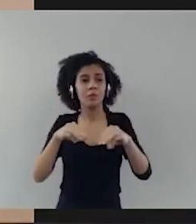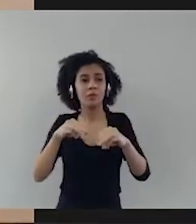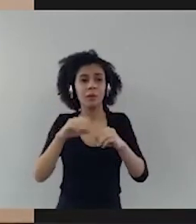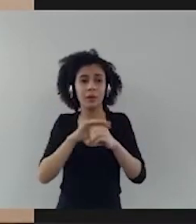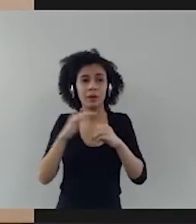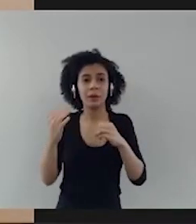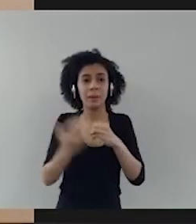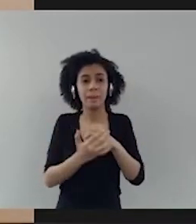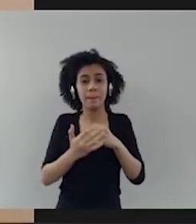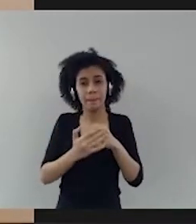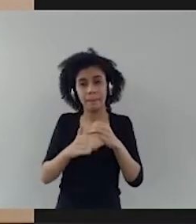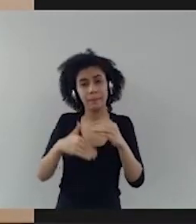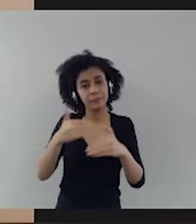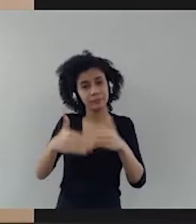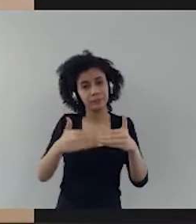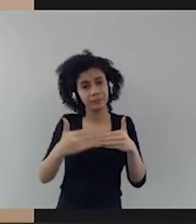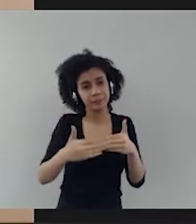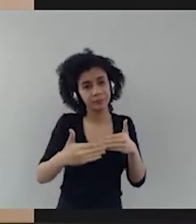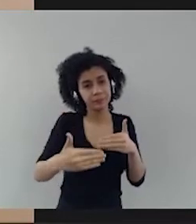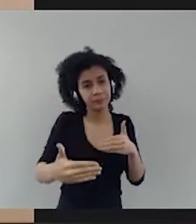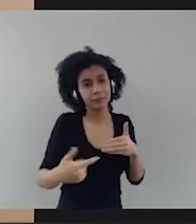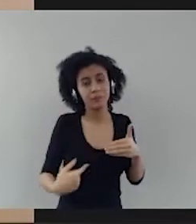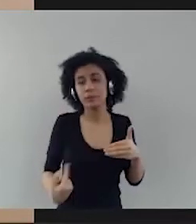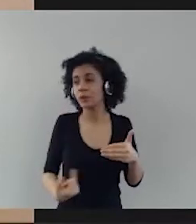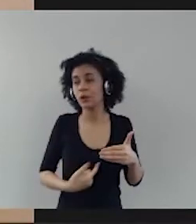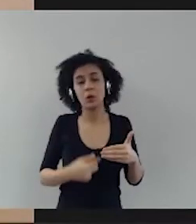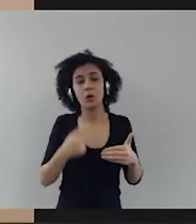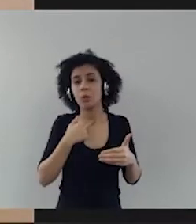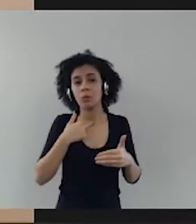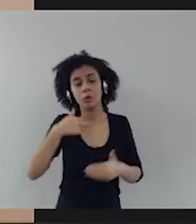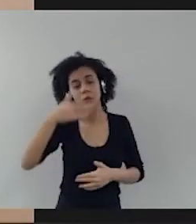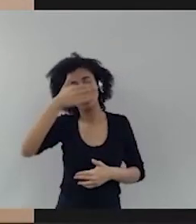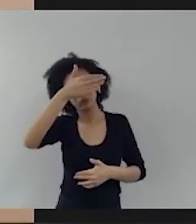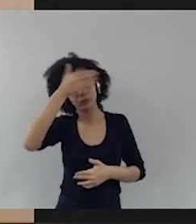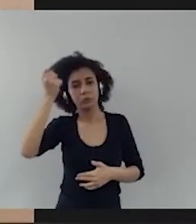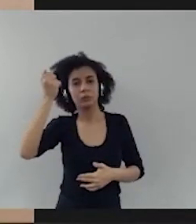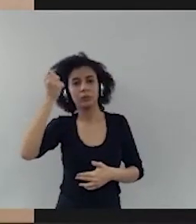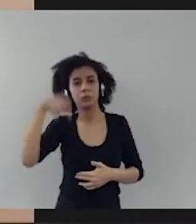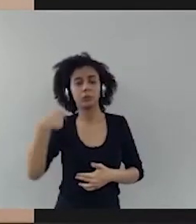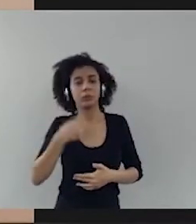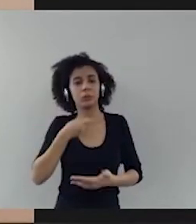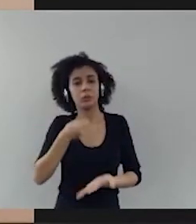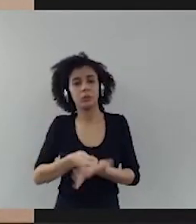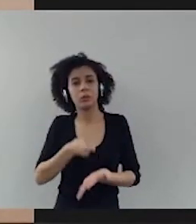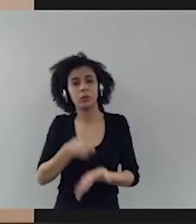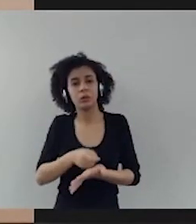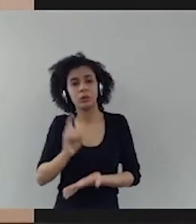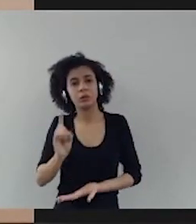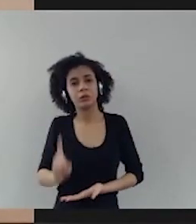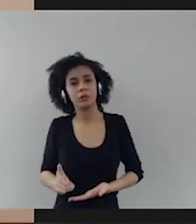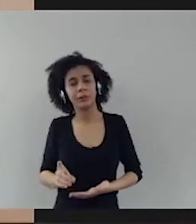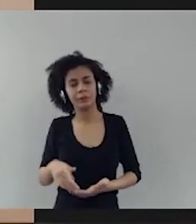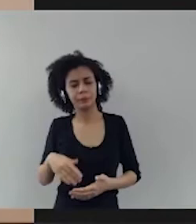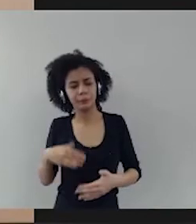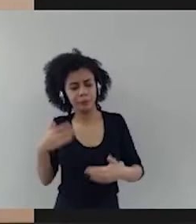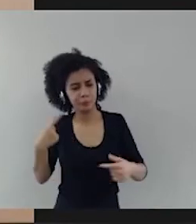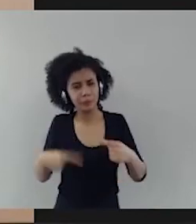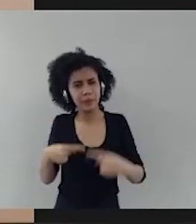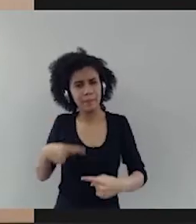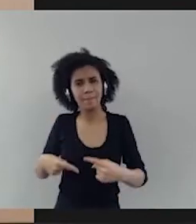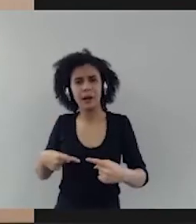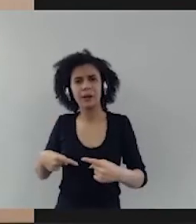dia, ele já se encaminhará, que nós não nos esqueçamos que nós devemos continuar esse debate e